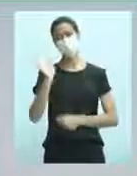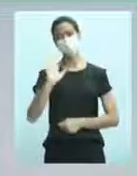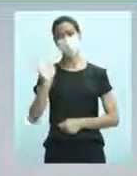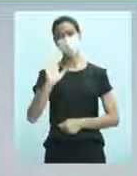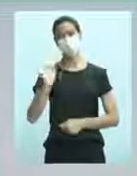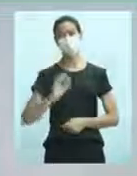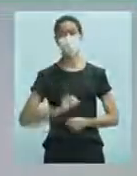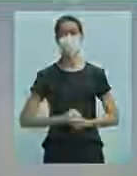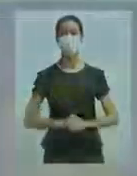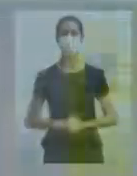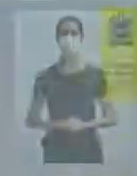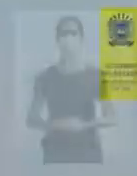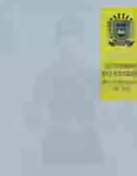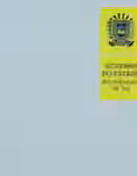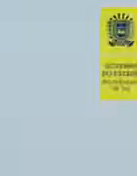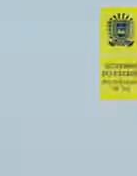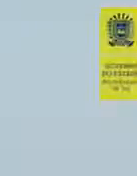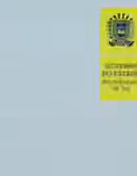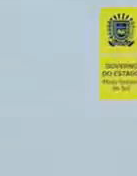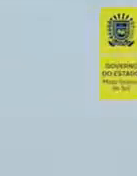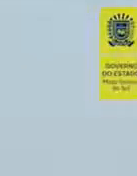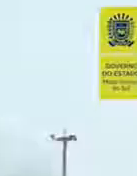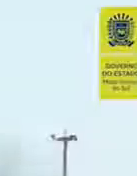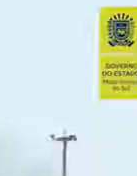muito obrigado e